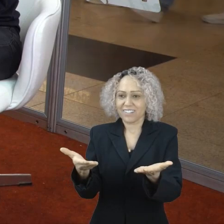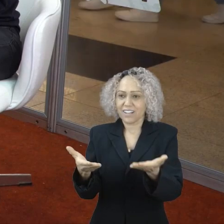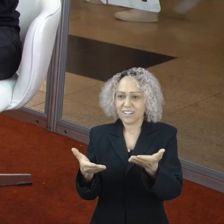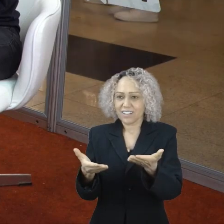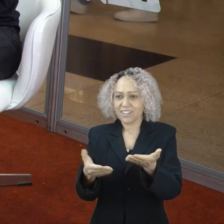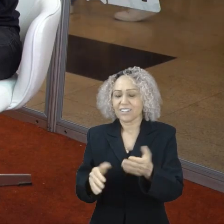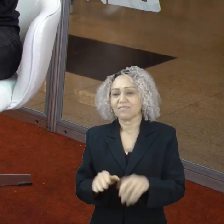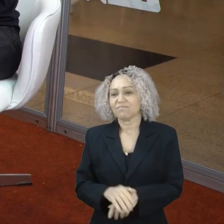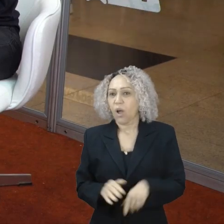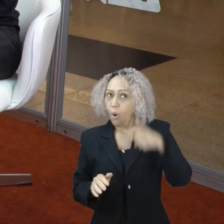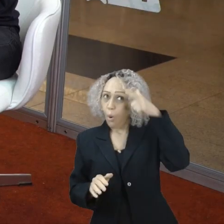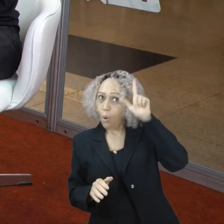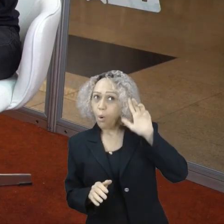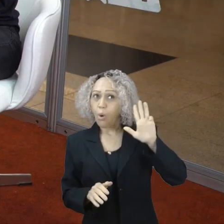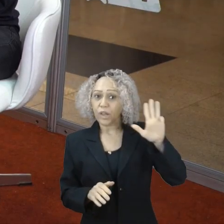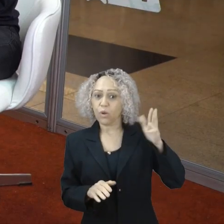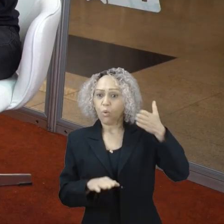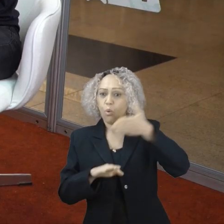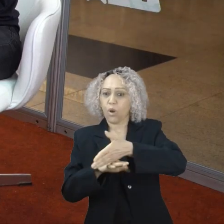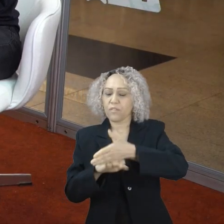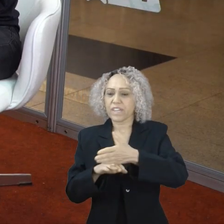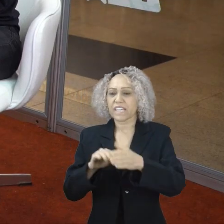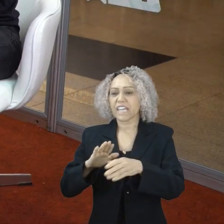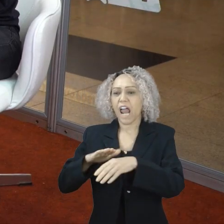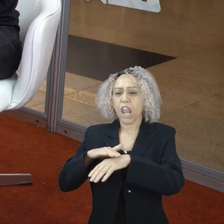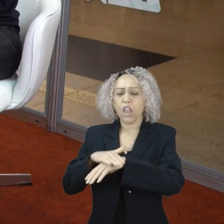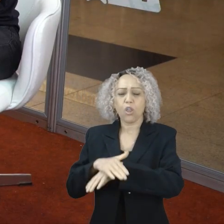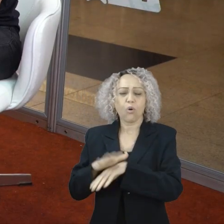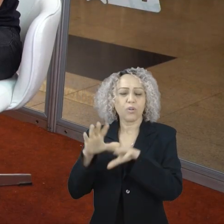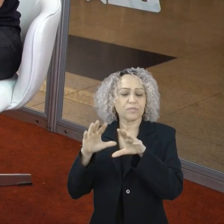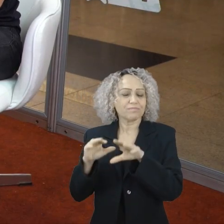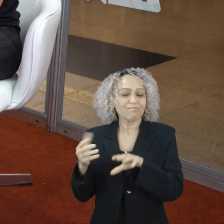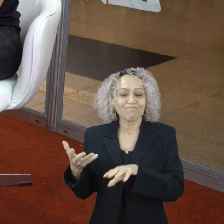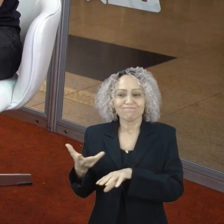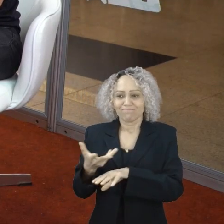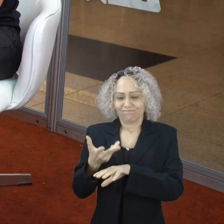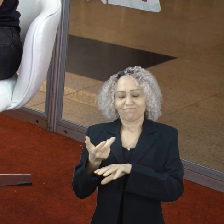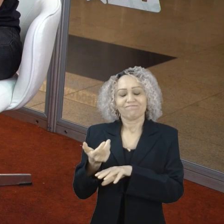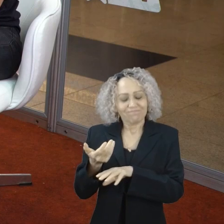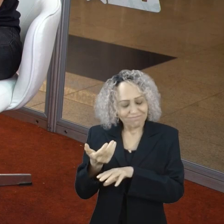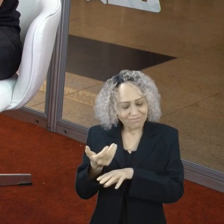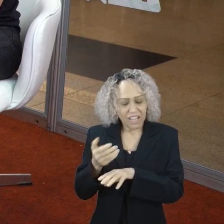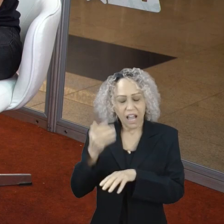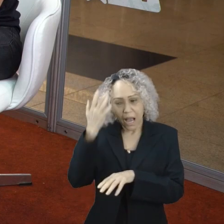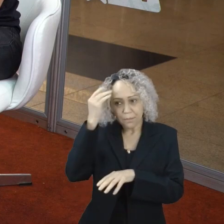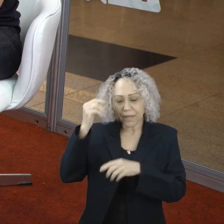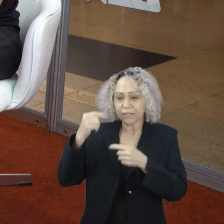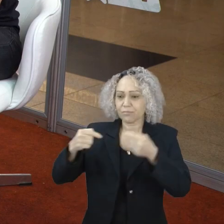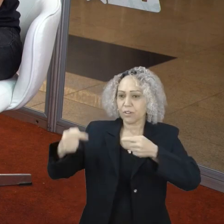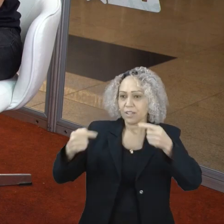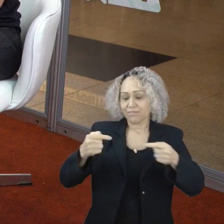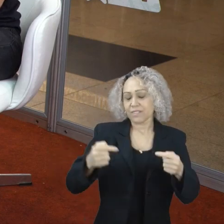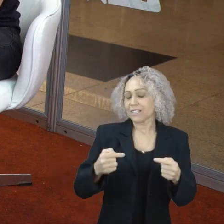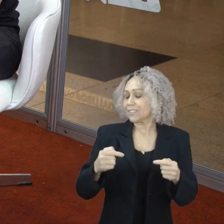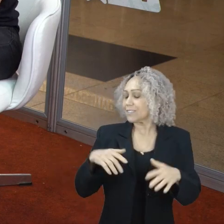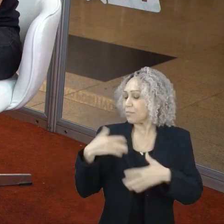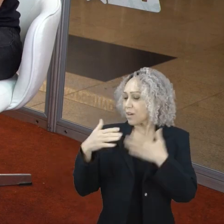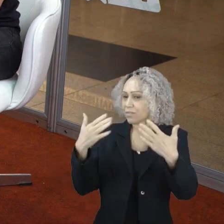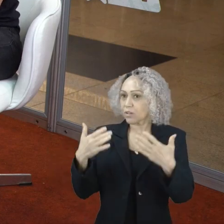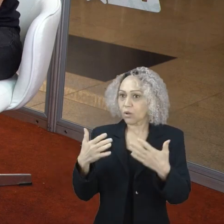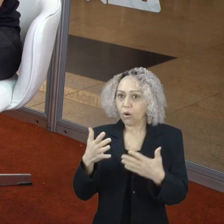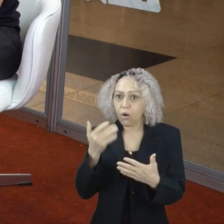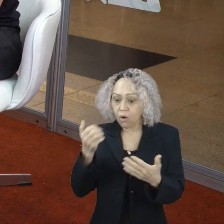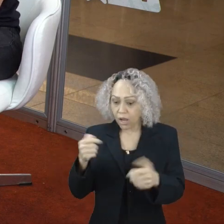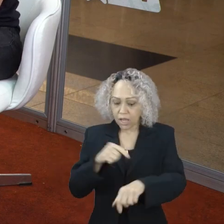ato com Lula à noite e amanhã muitos debates. Então, está sendo um sucesso. Pela quantidade de pessoas que tem nesse horário,